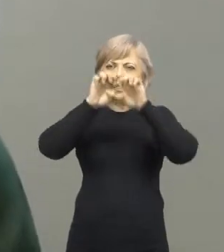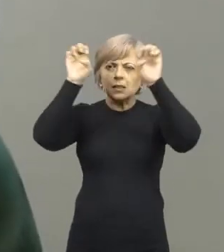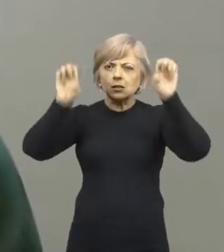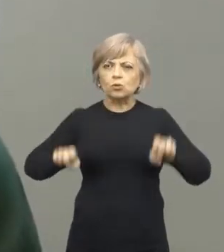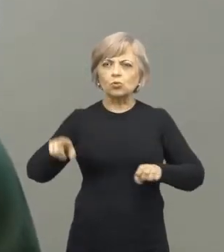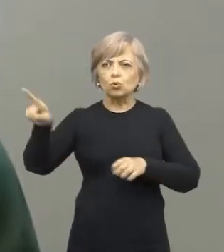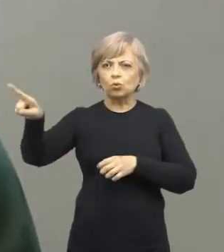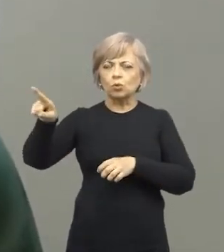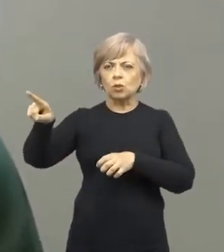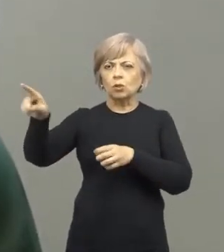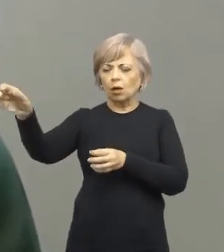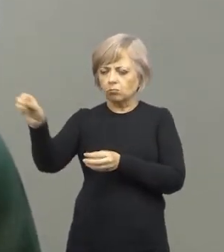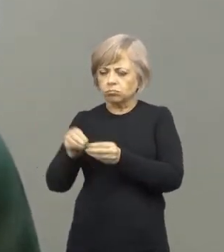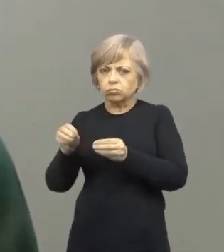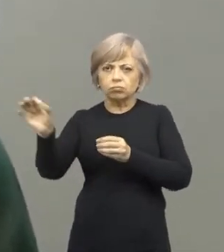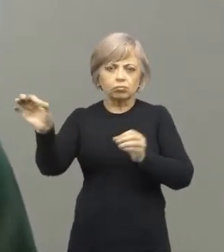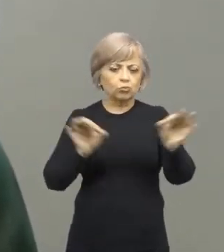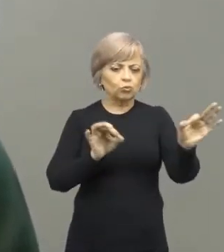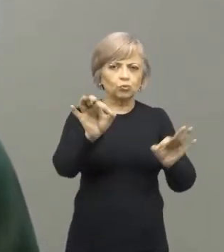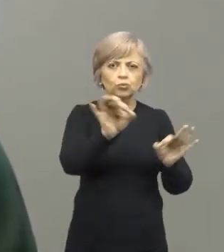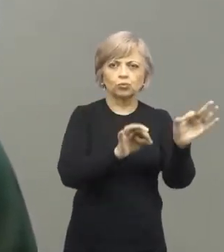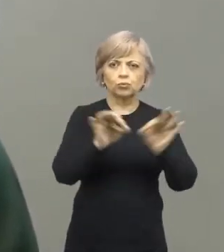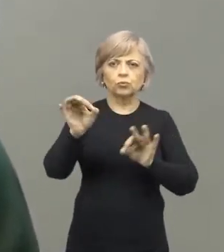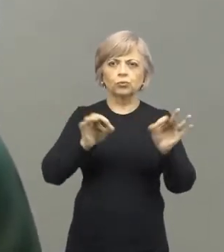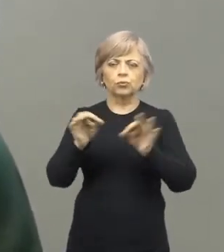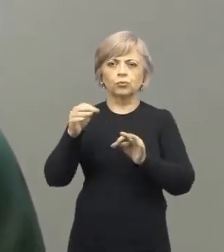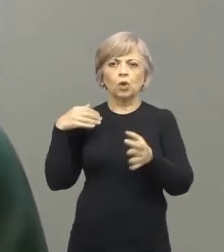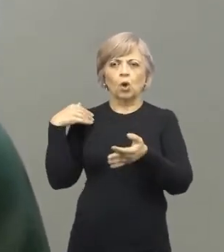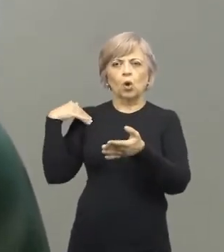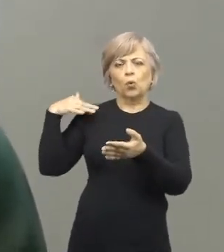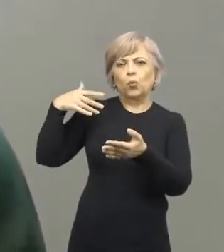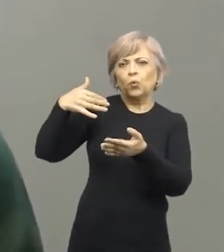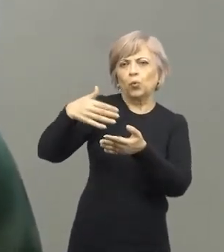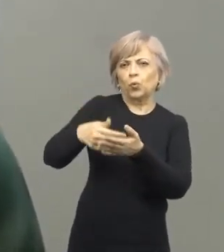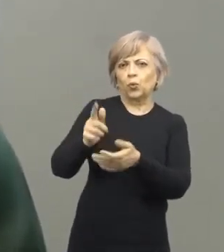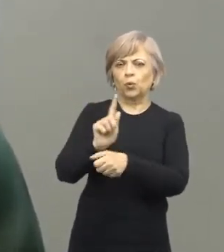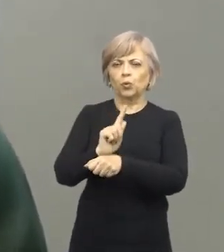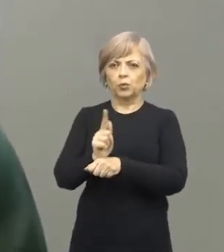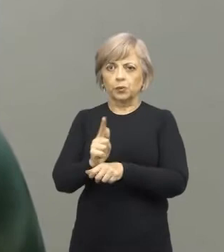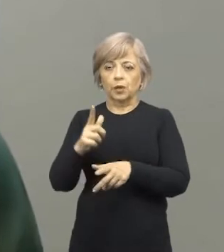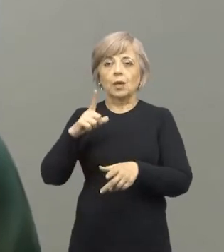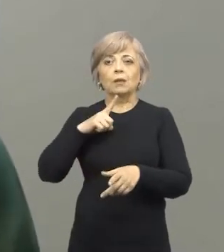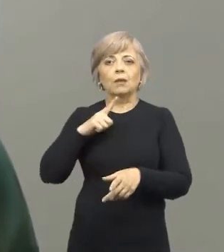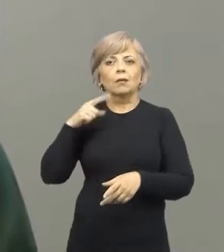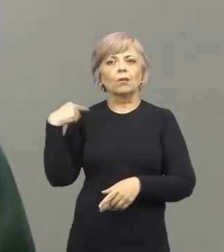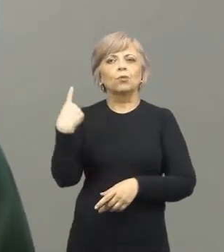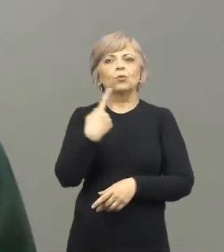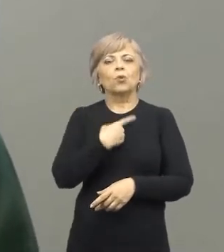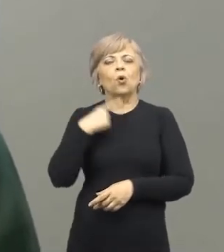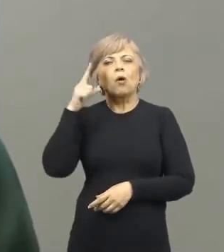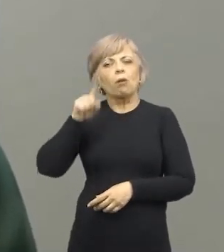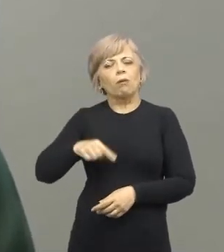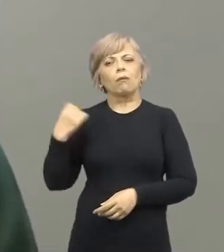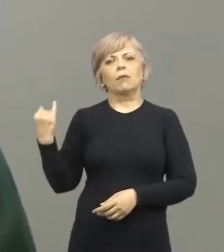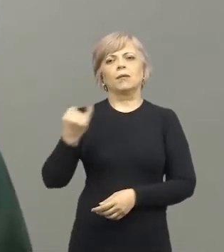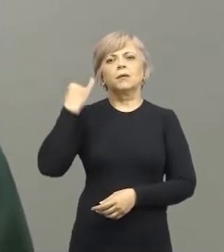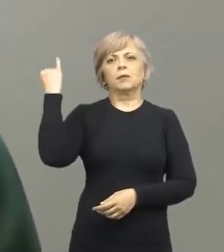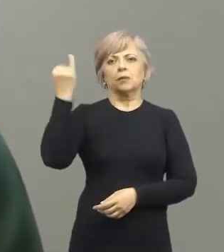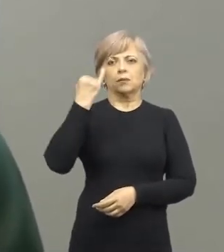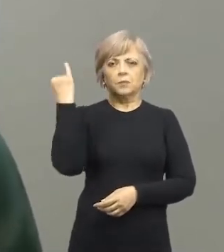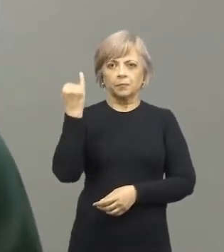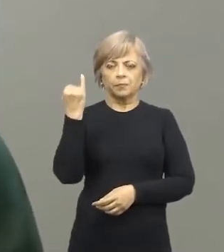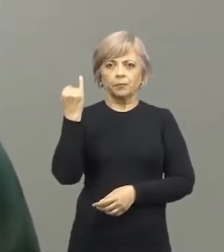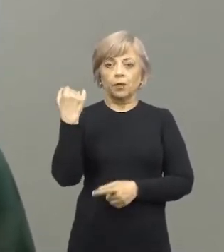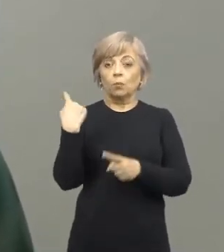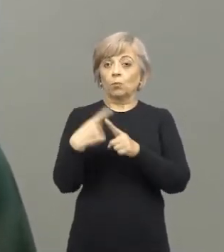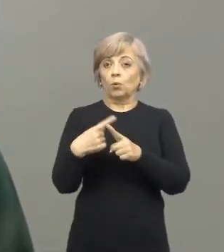que foram montadas durante essa última gestão, para nós, elas são muito importantes, porque